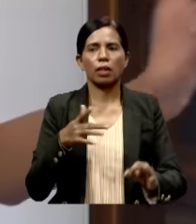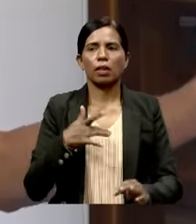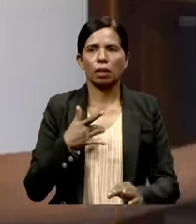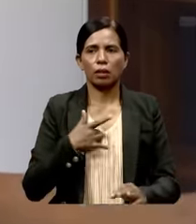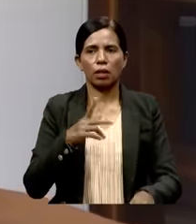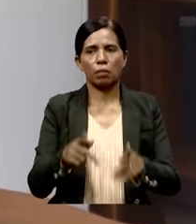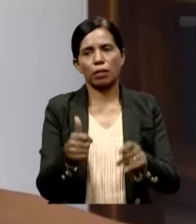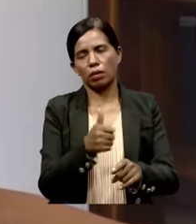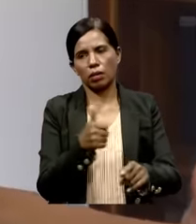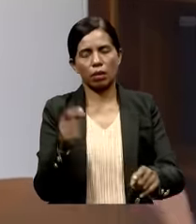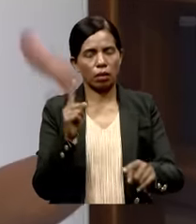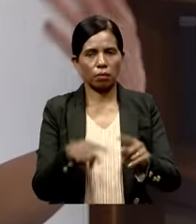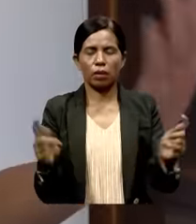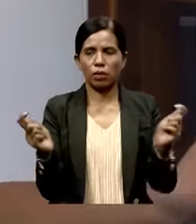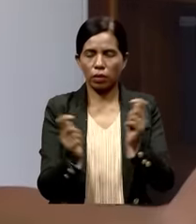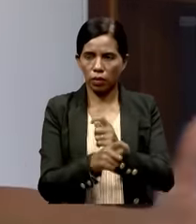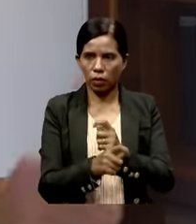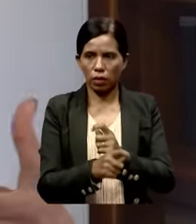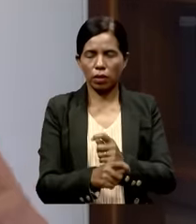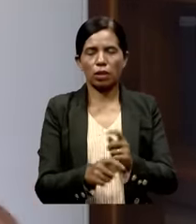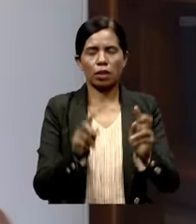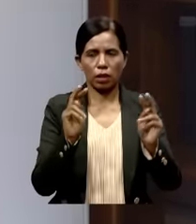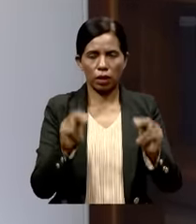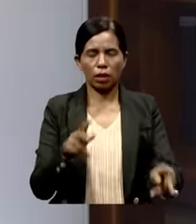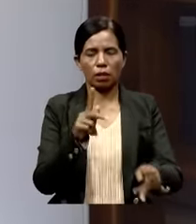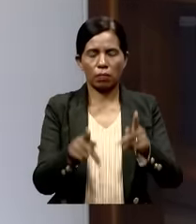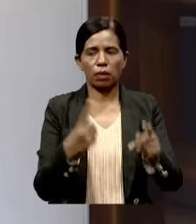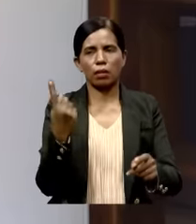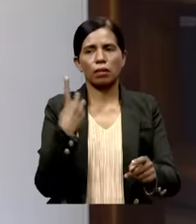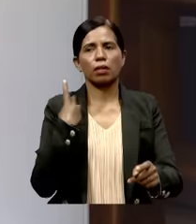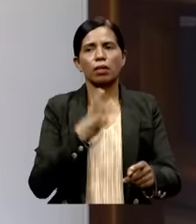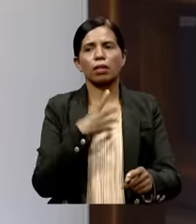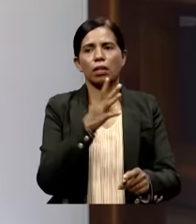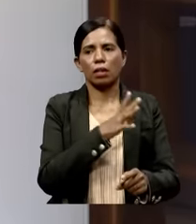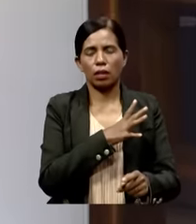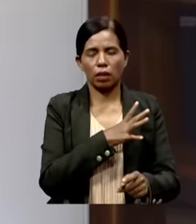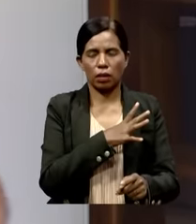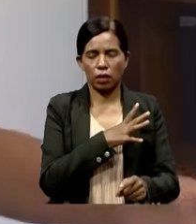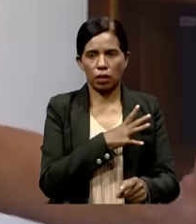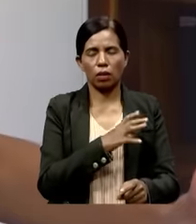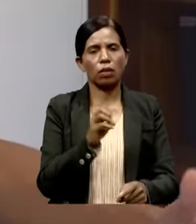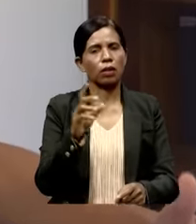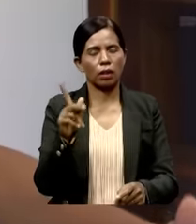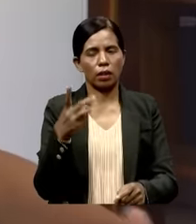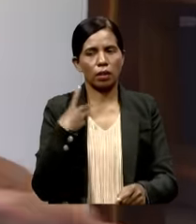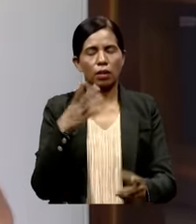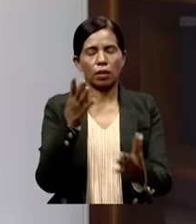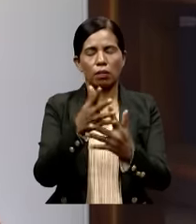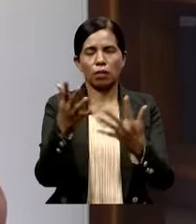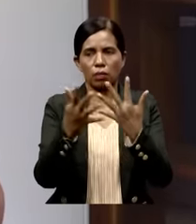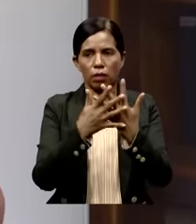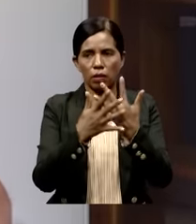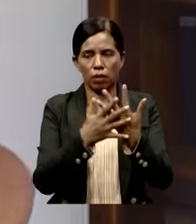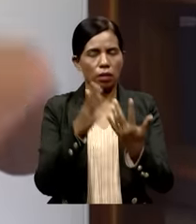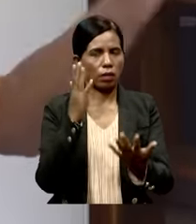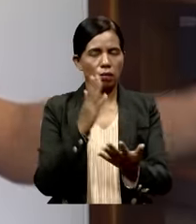ema selo kla bele troka ten ki ema nena fatta hen ok dane dia o nena ladun ok ni prisão la ni absolve